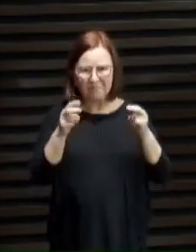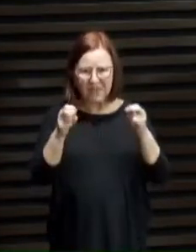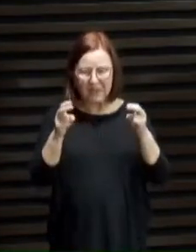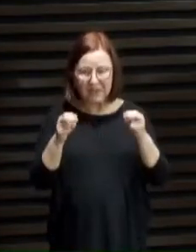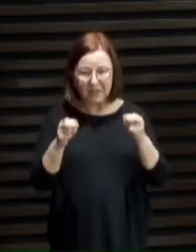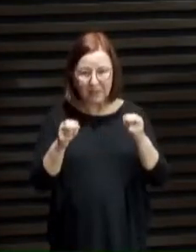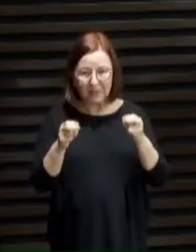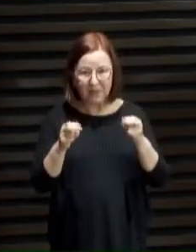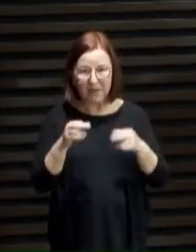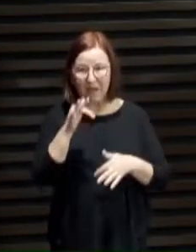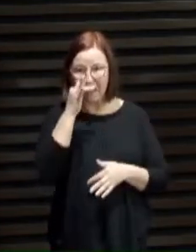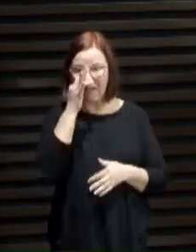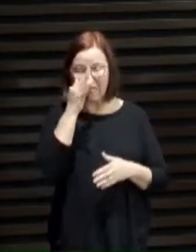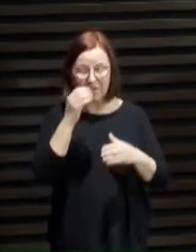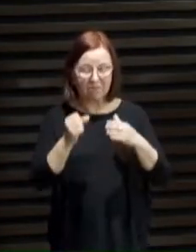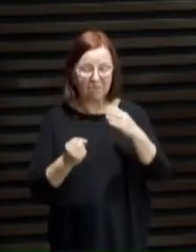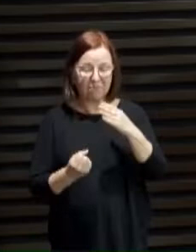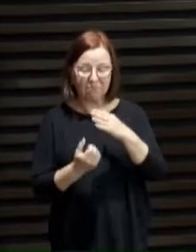crescer.